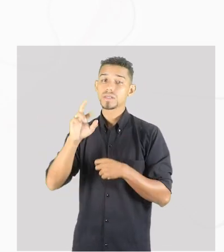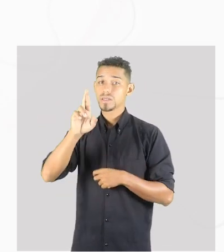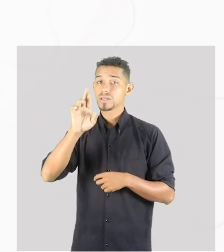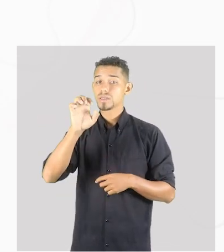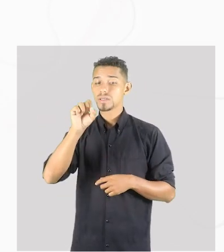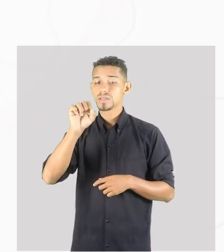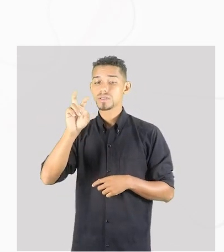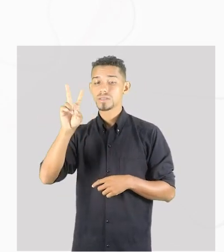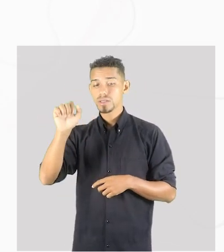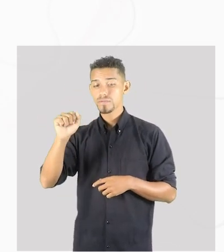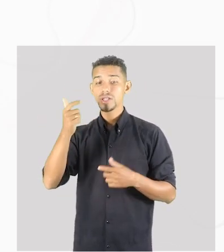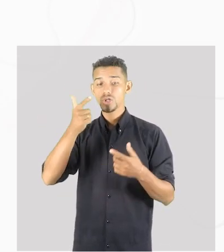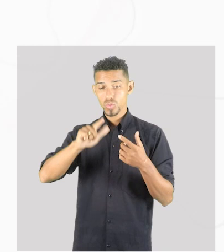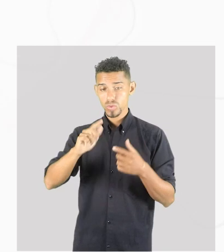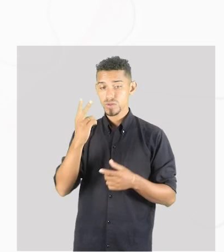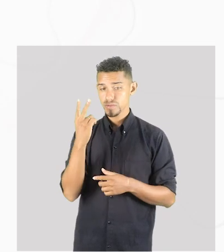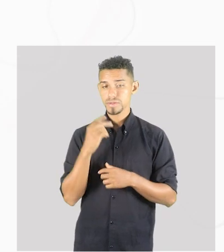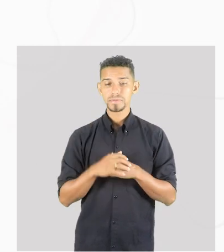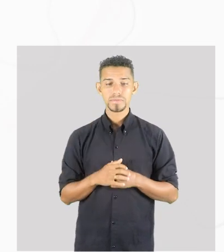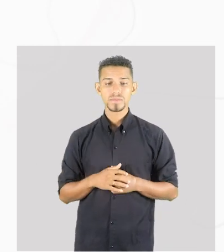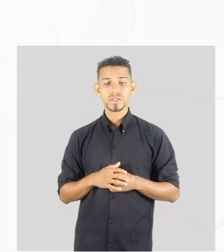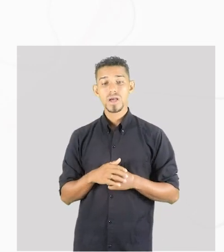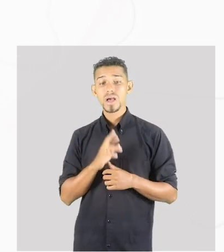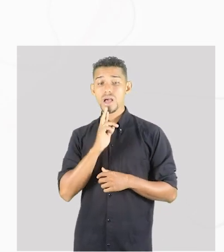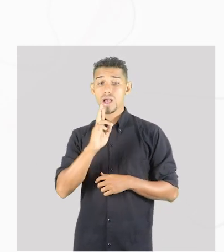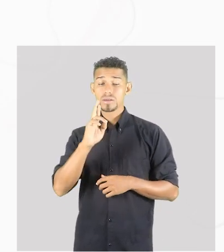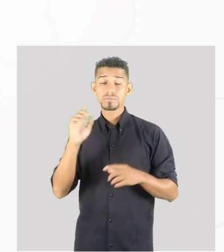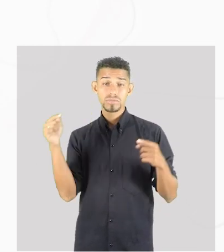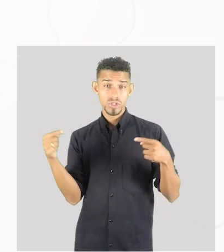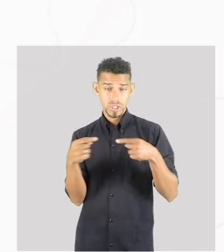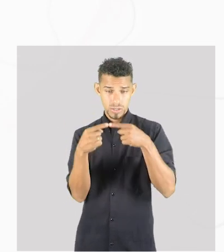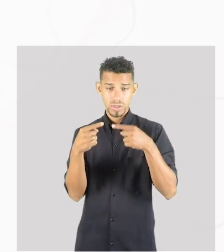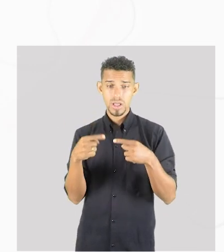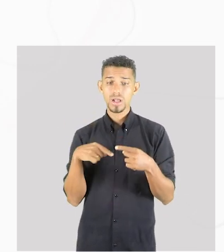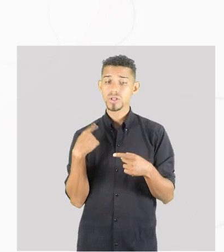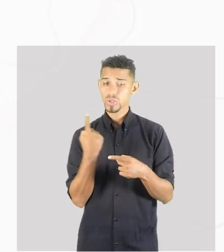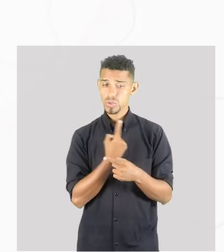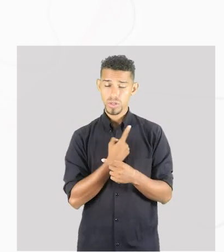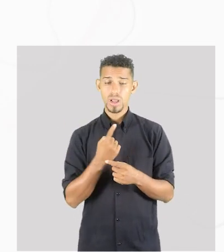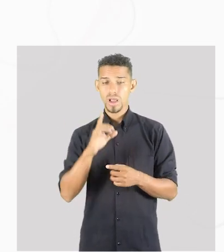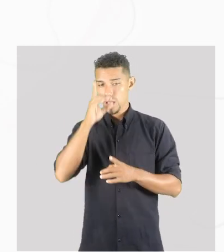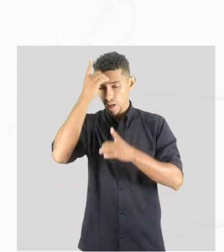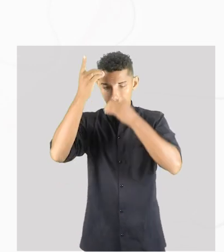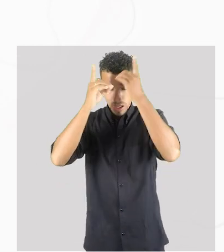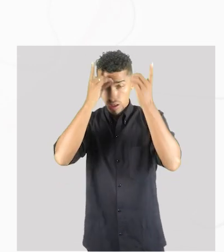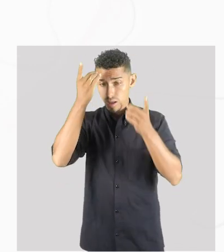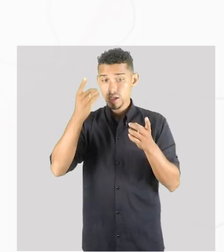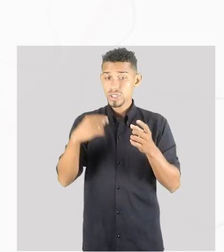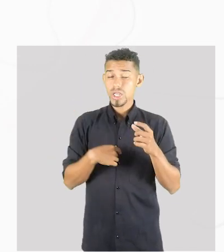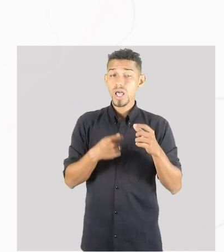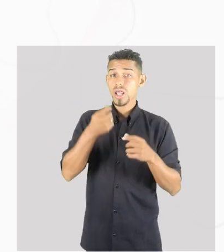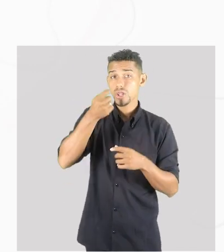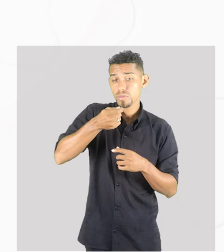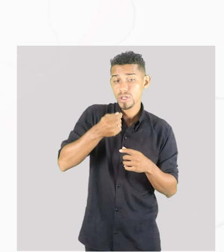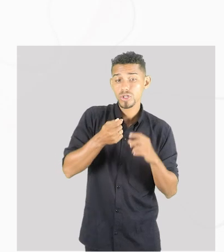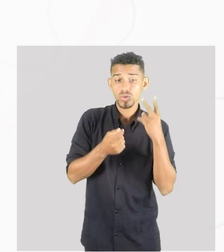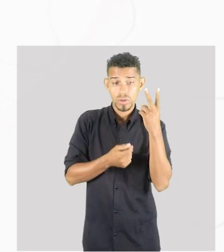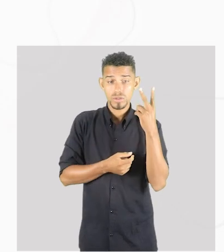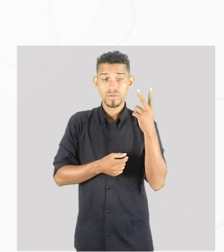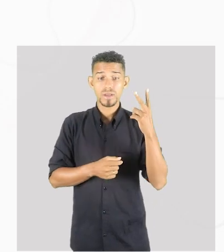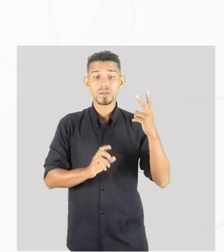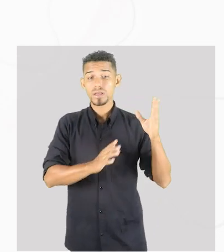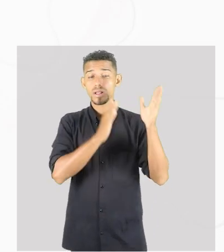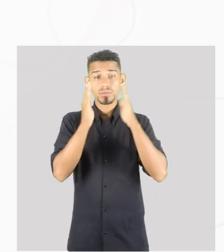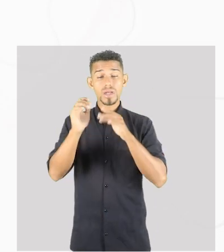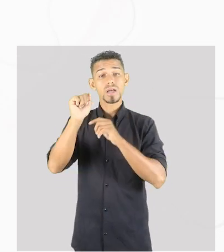recessiva 2 vezes. Sendo assim, a alternativa que contempla pra gente, né, essa ideia de ser dominante 2 vezes e em